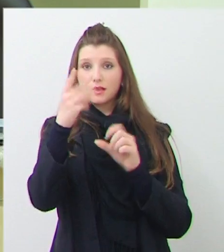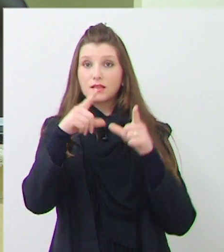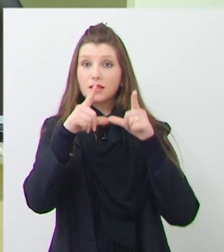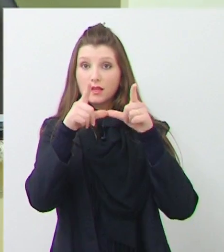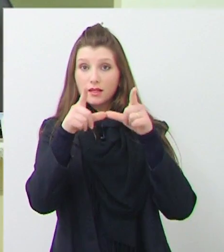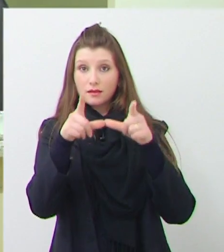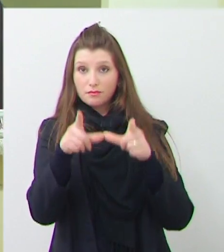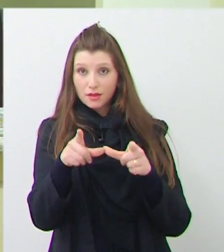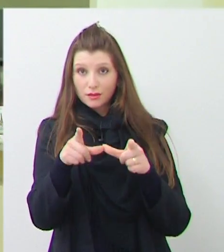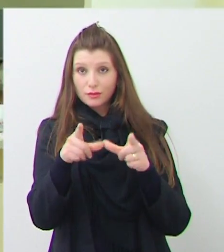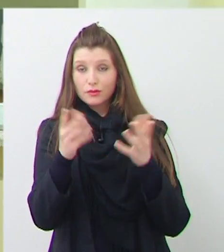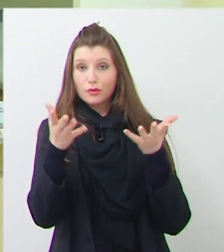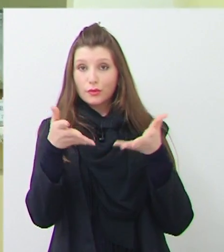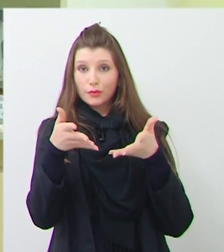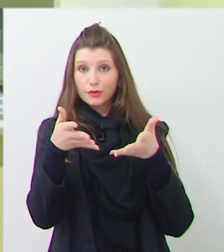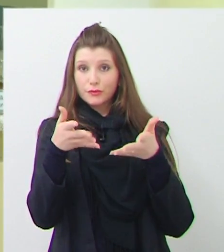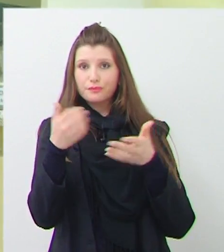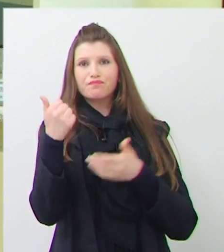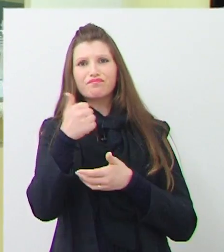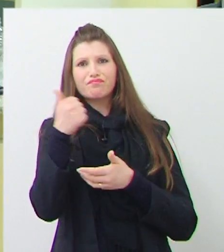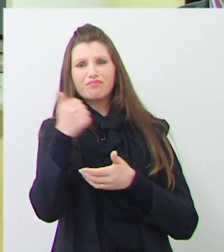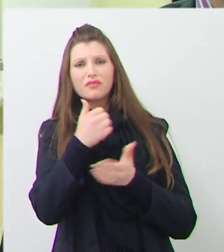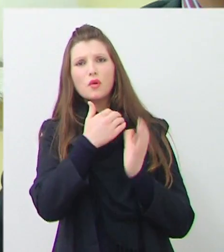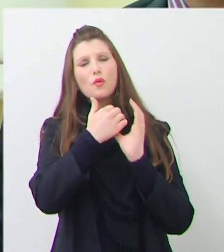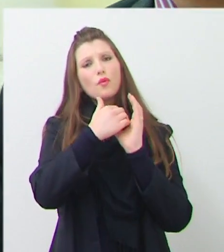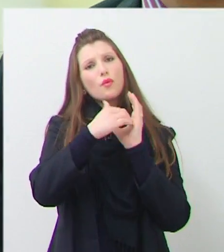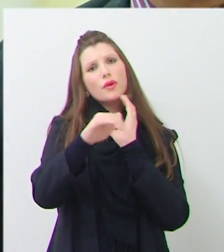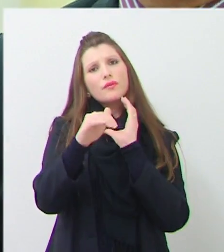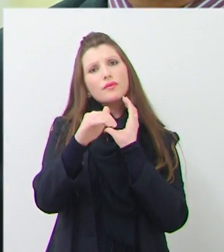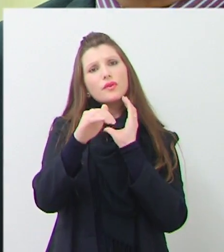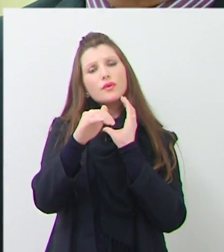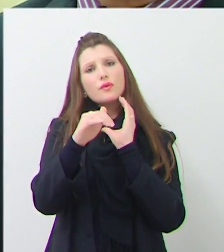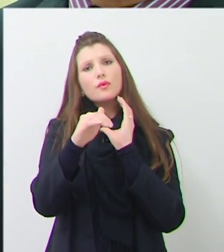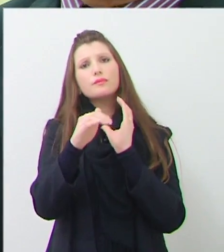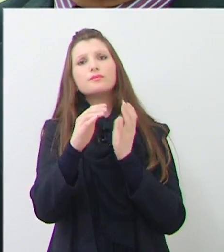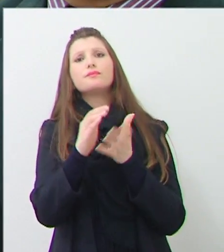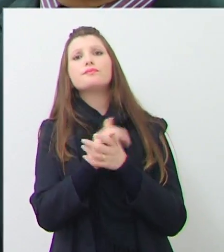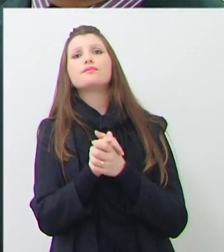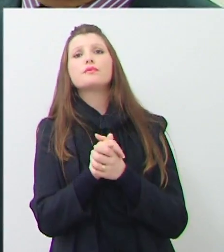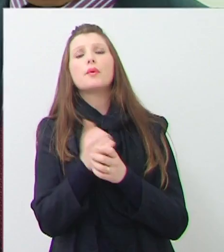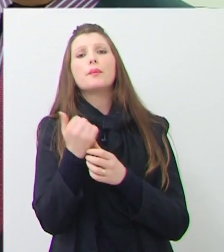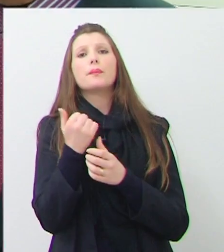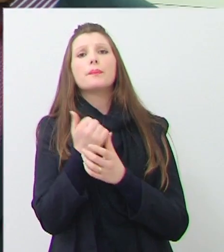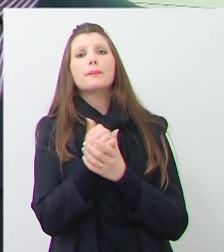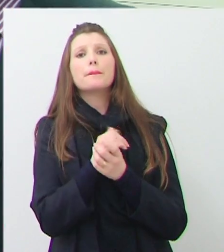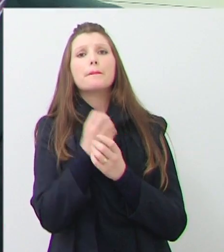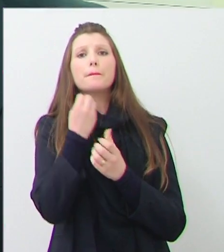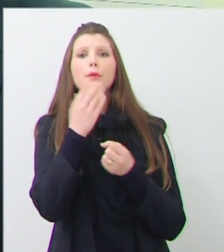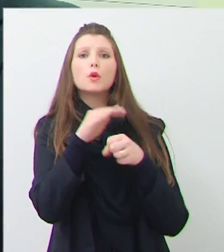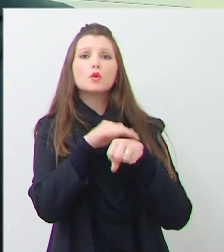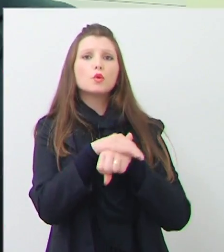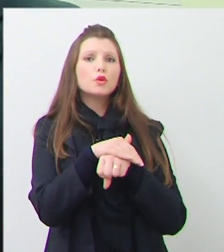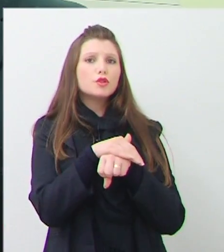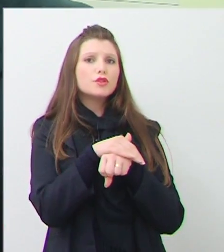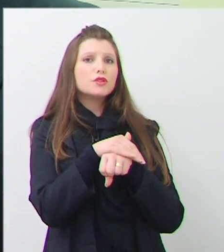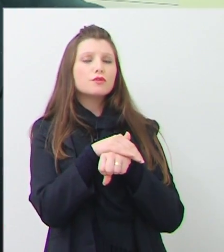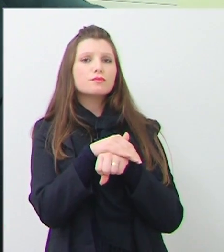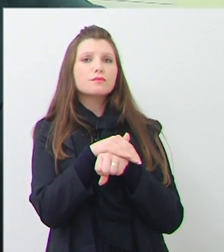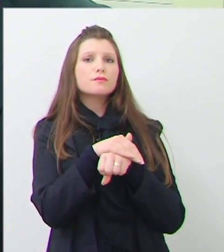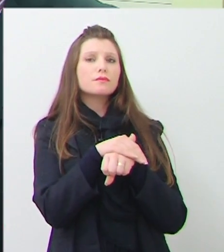de hoje. O primeiro a respeito de um envio de expediente. Não é isso mesmo, vereador? Boa noite. Boa noite. A